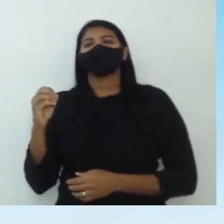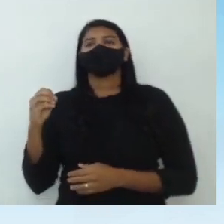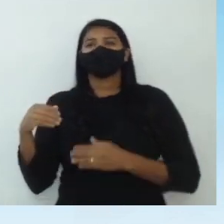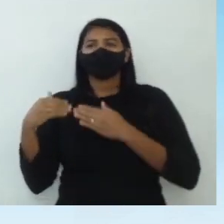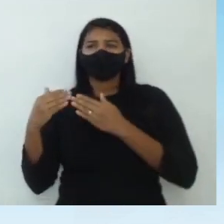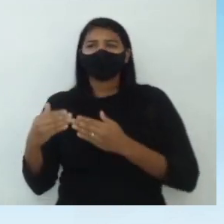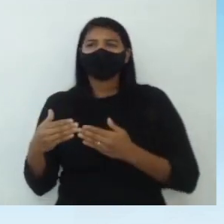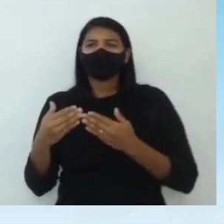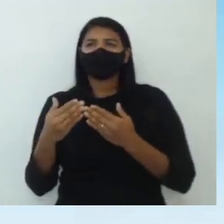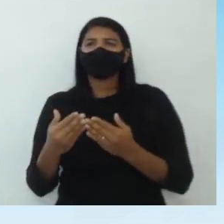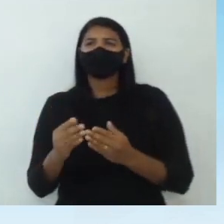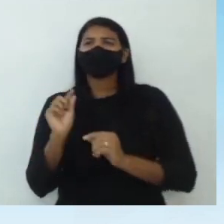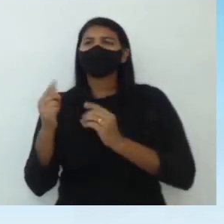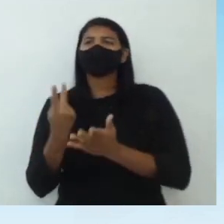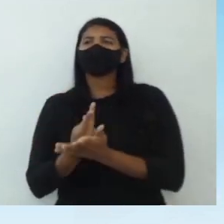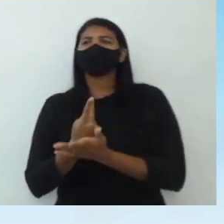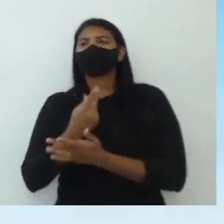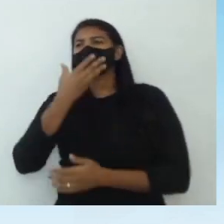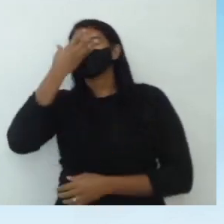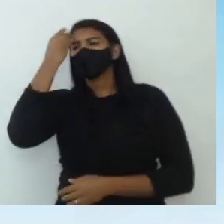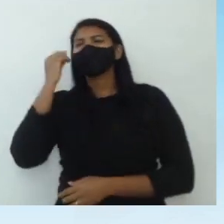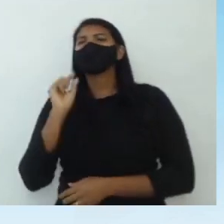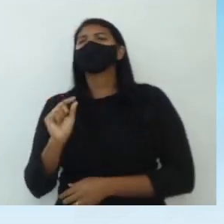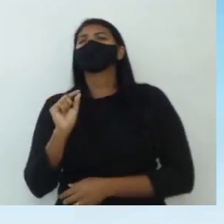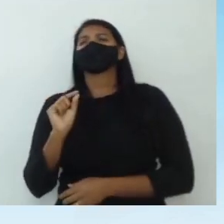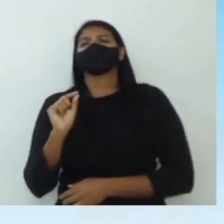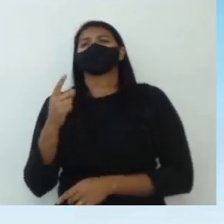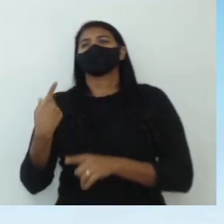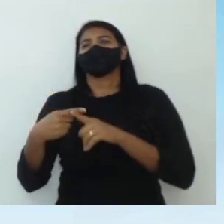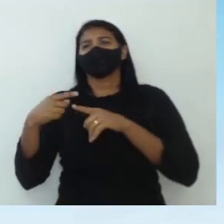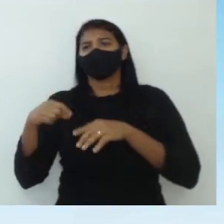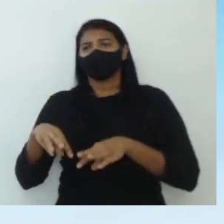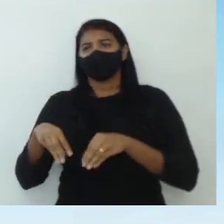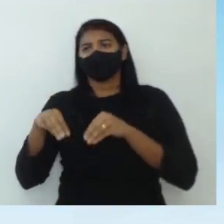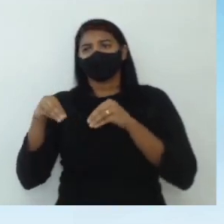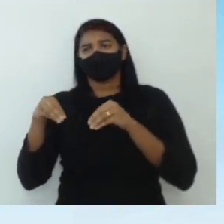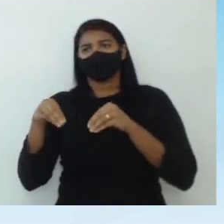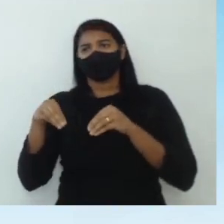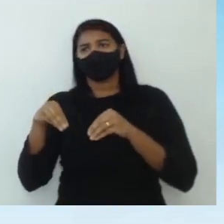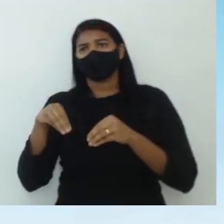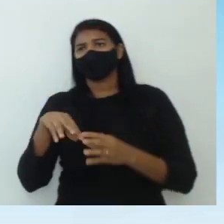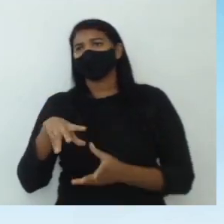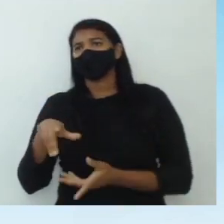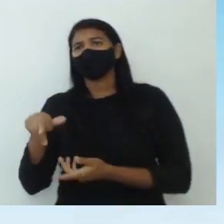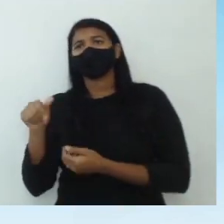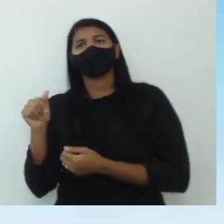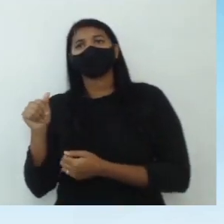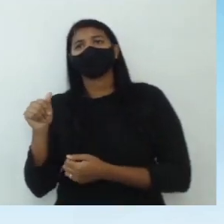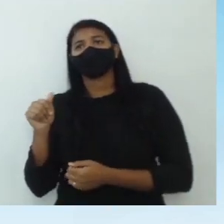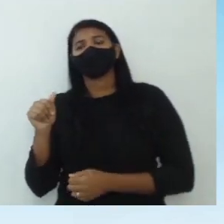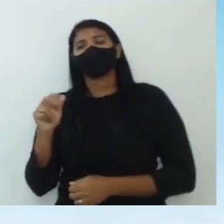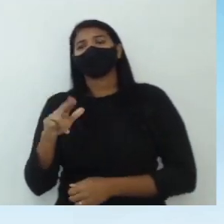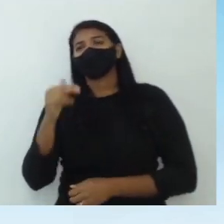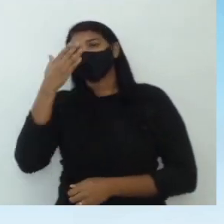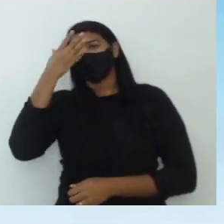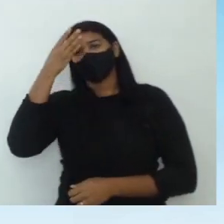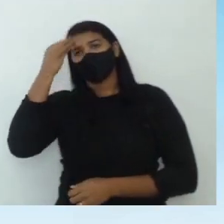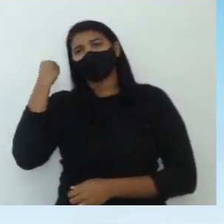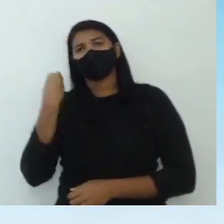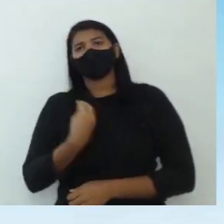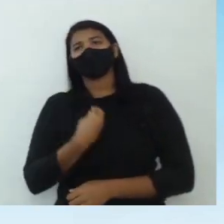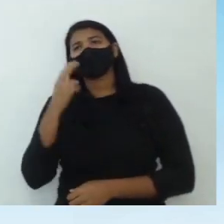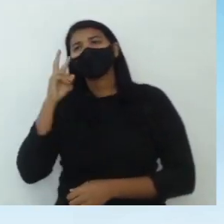navegante, quem jamais se esqueceria, né? Porque a Terra, ela é inesquecível, é um dos lugares mais bonitos que tem. A gente vê